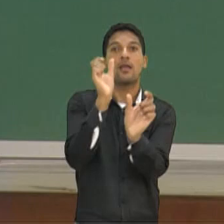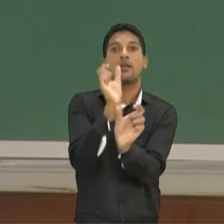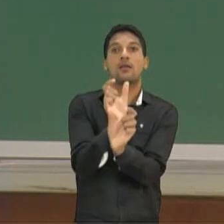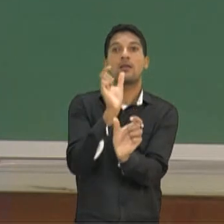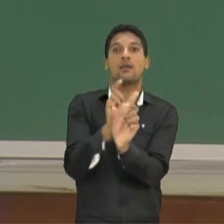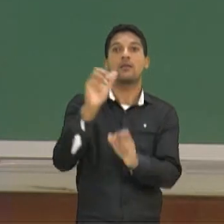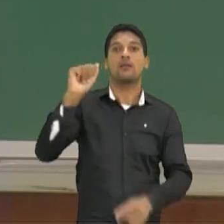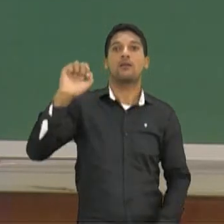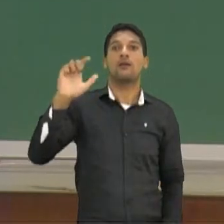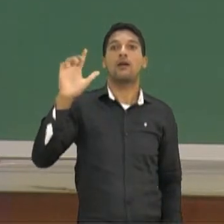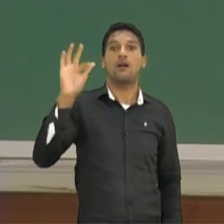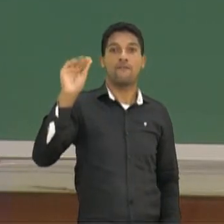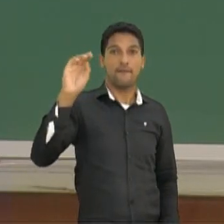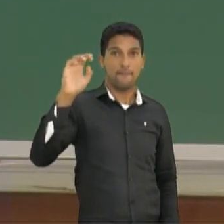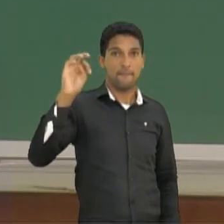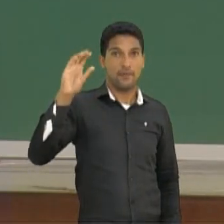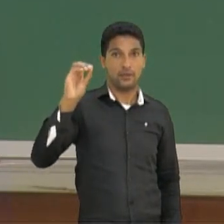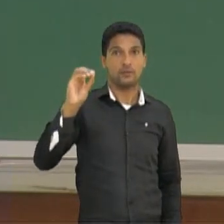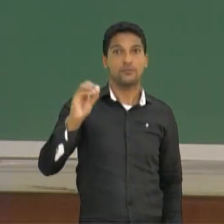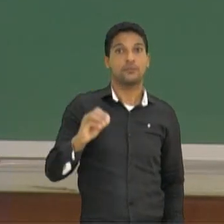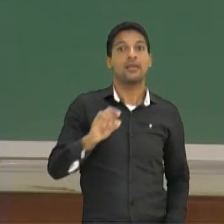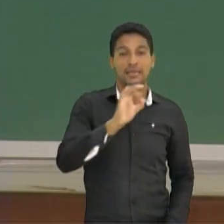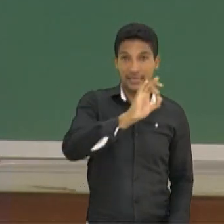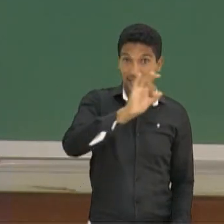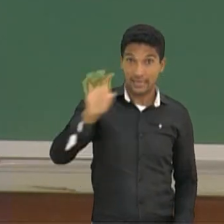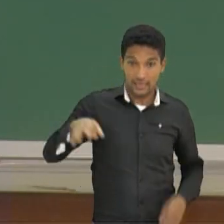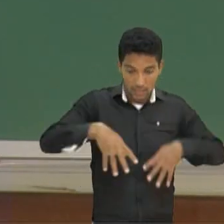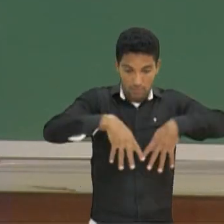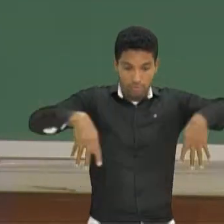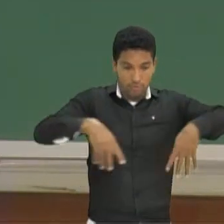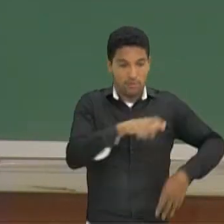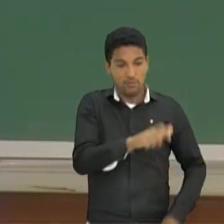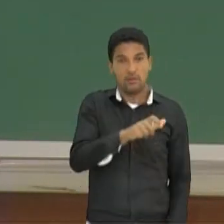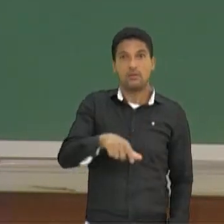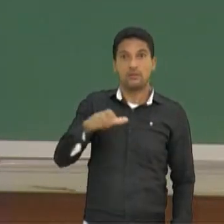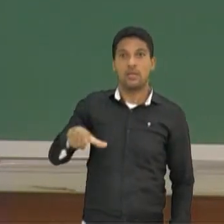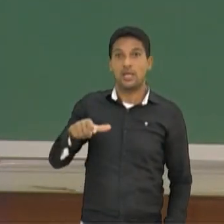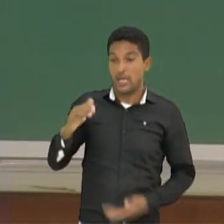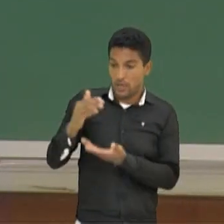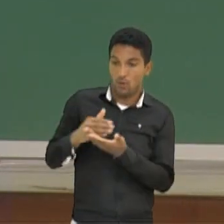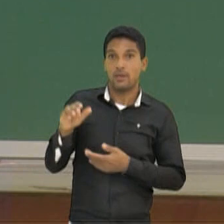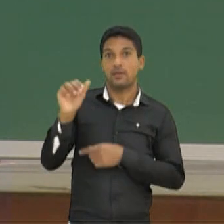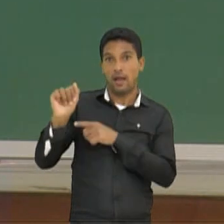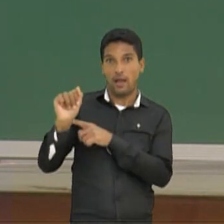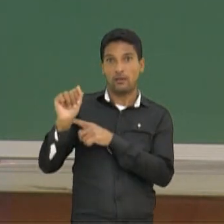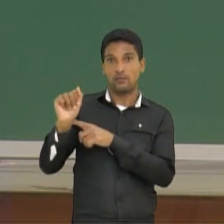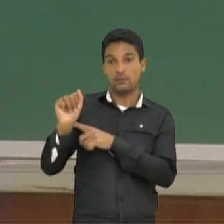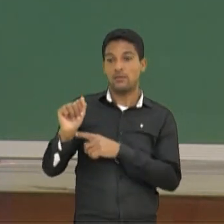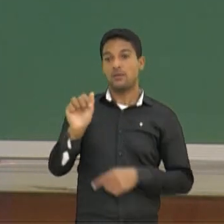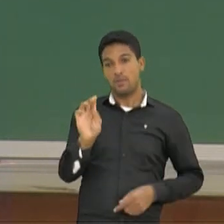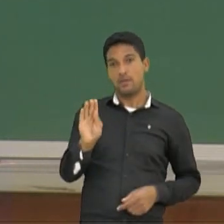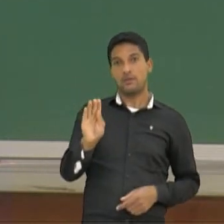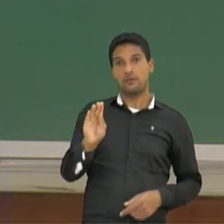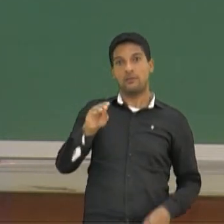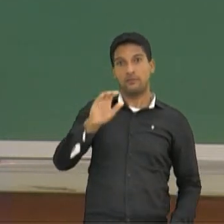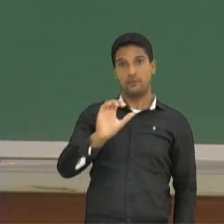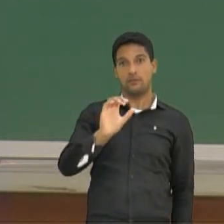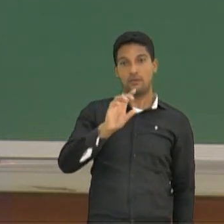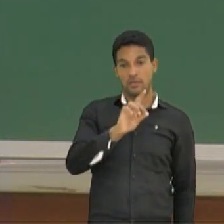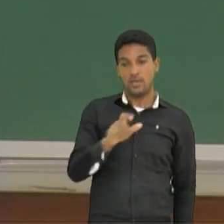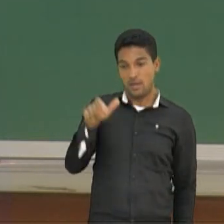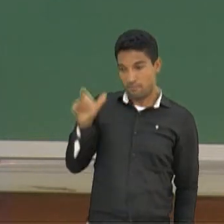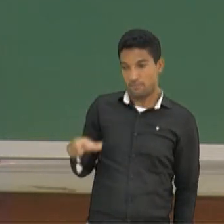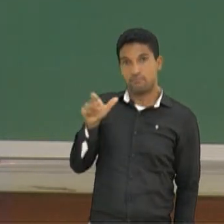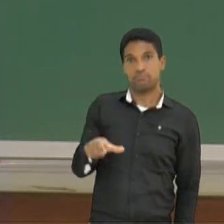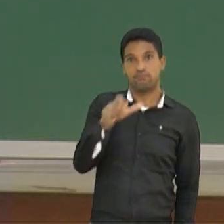nós conhecemos o alfabeto, né? Então a ideia é, primeiro jogador começa com a letra A, o segundo vai para a letra B, o terceiro para a letra C e